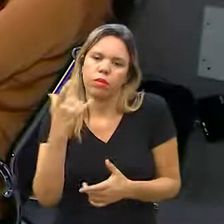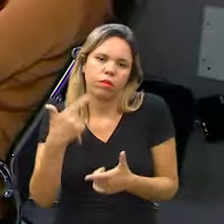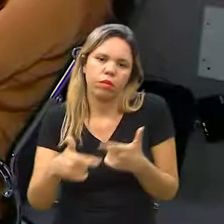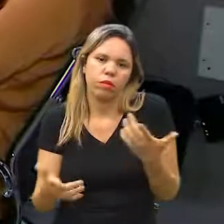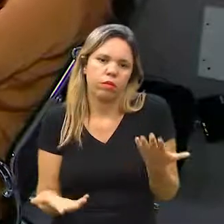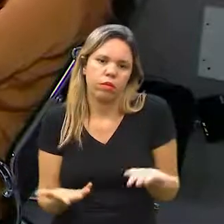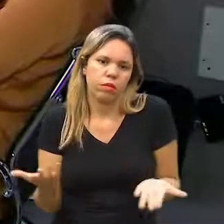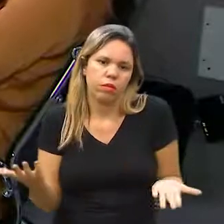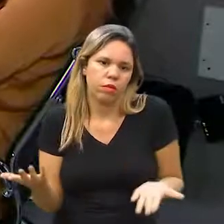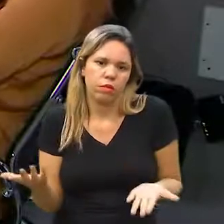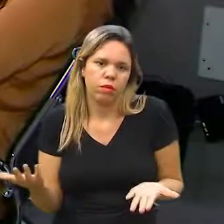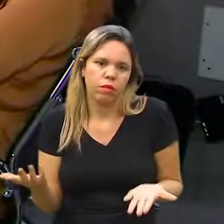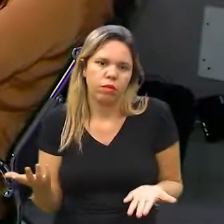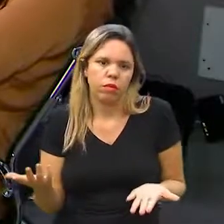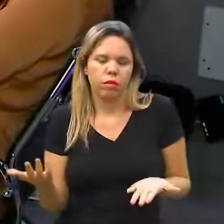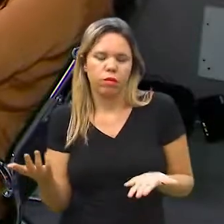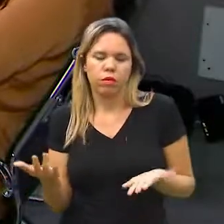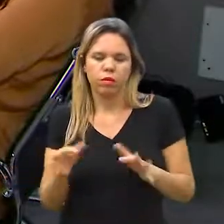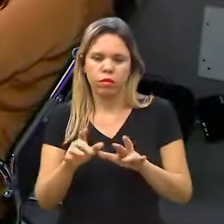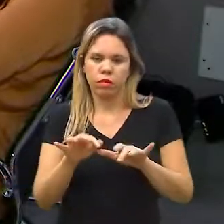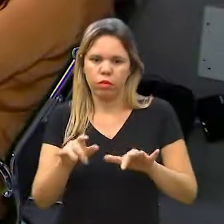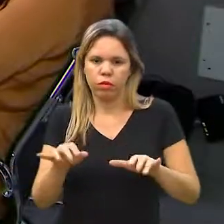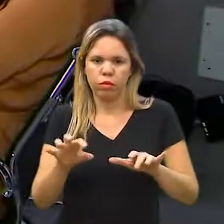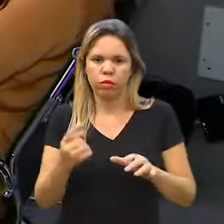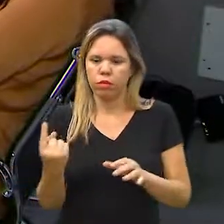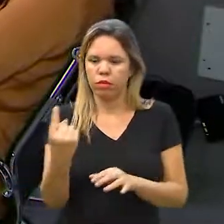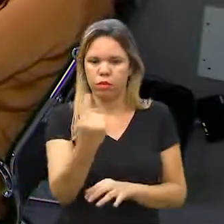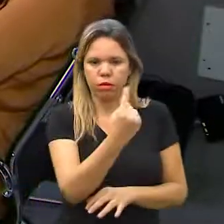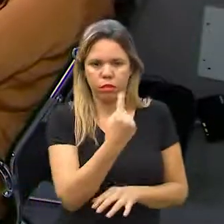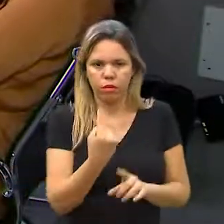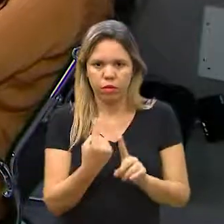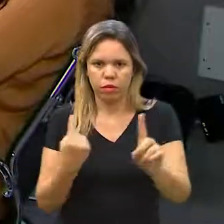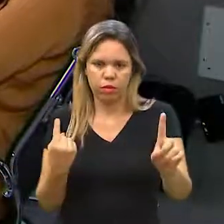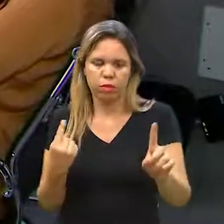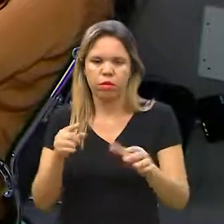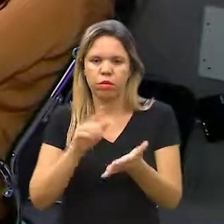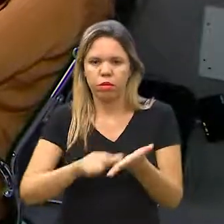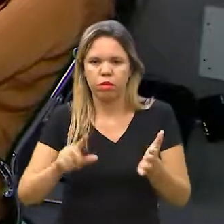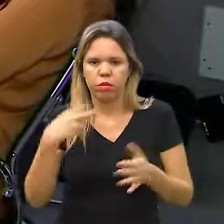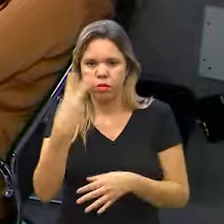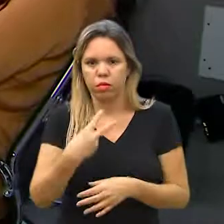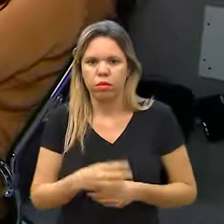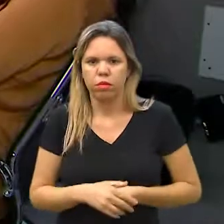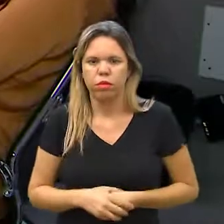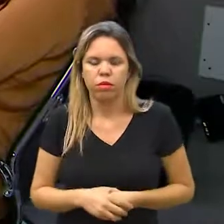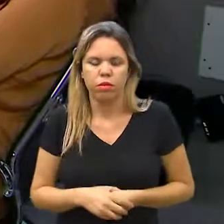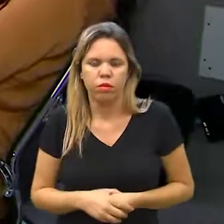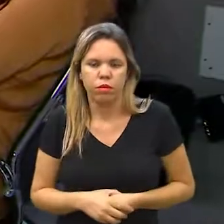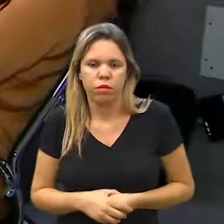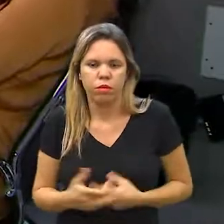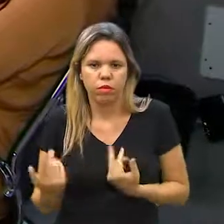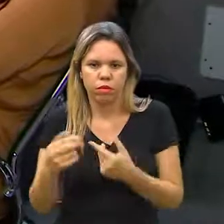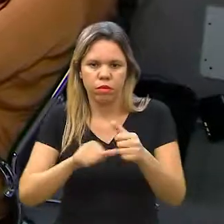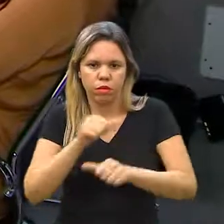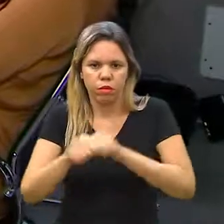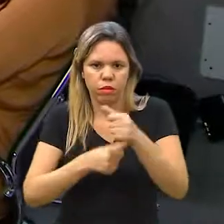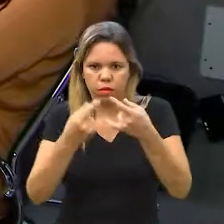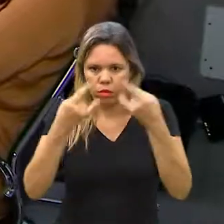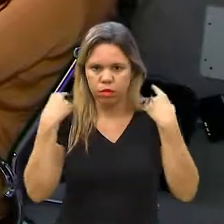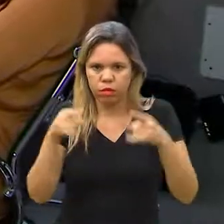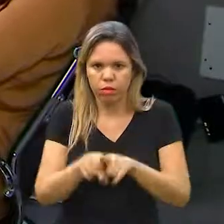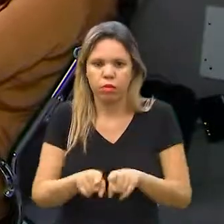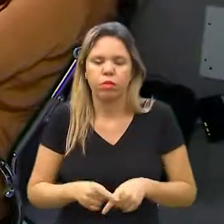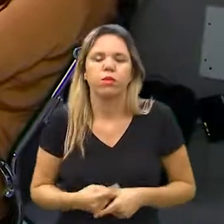caso isso aconteça né e os computadores individuais também limpar a cada duas horas assim como a troca das